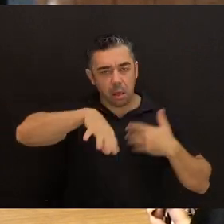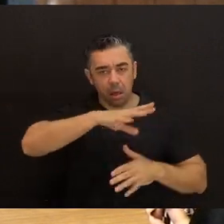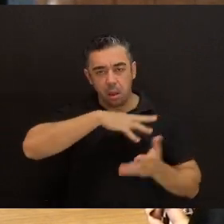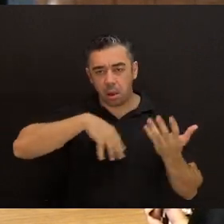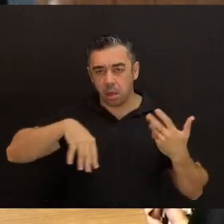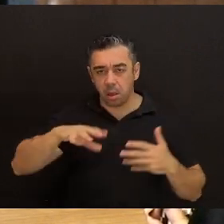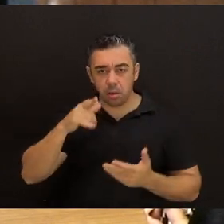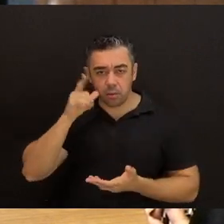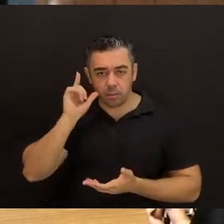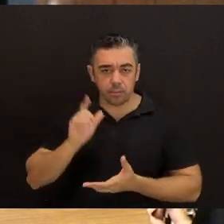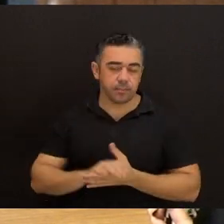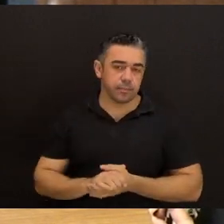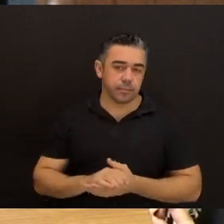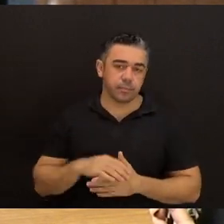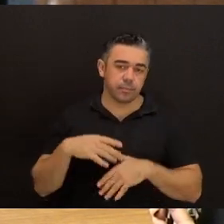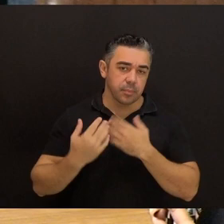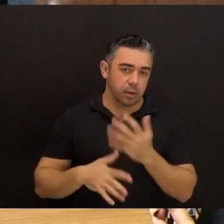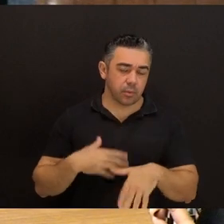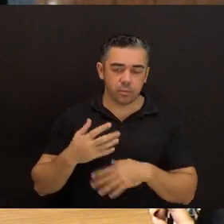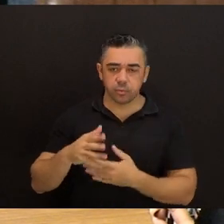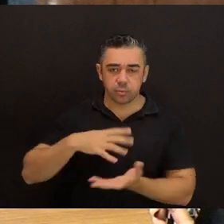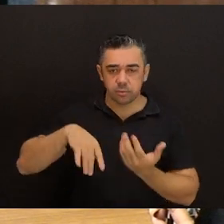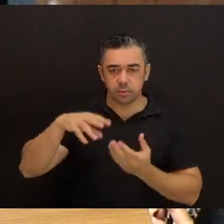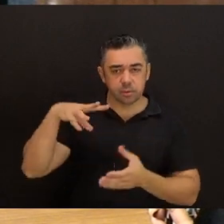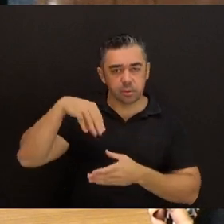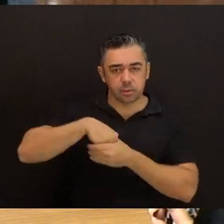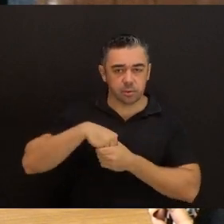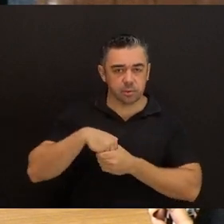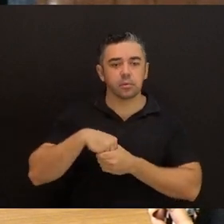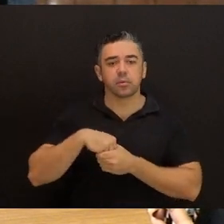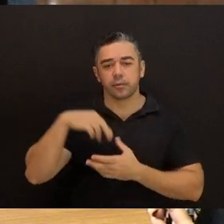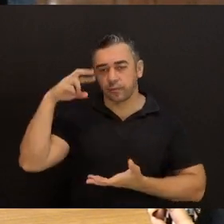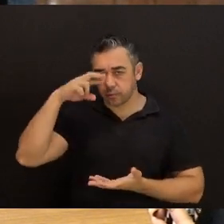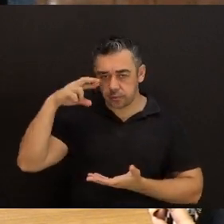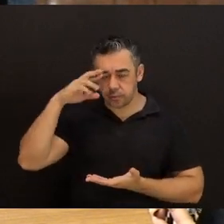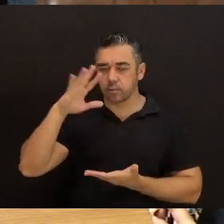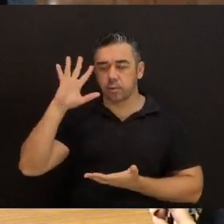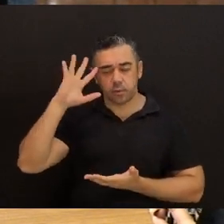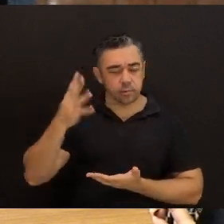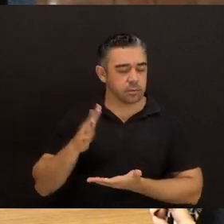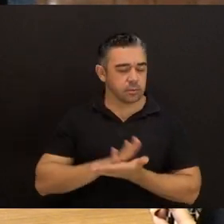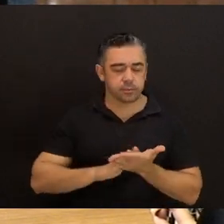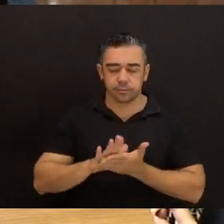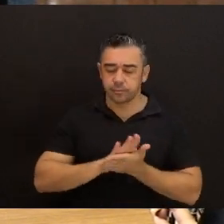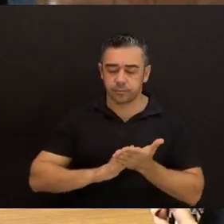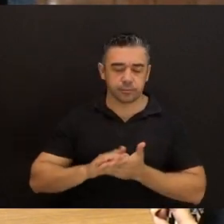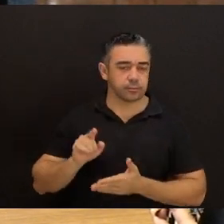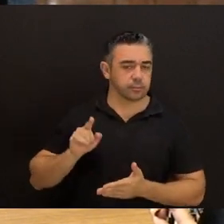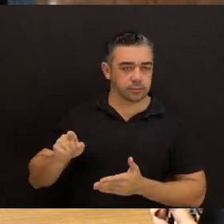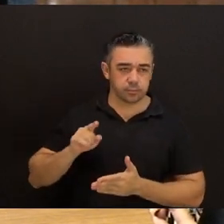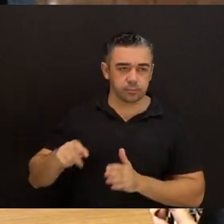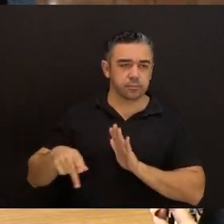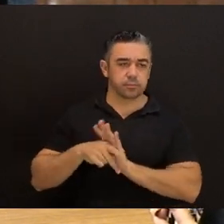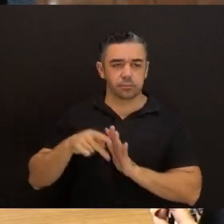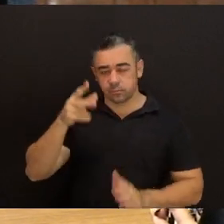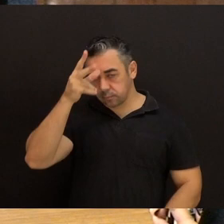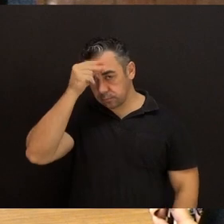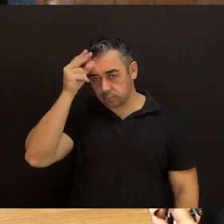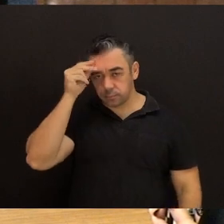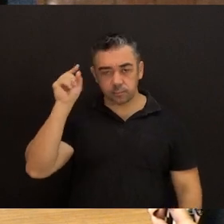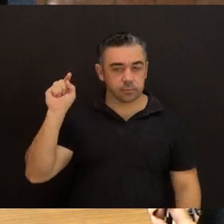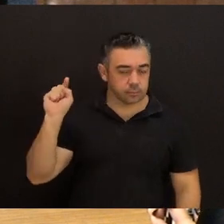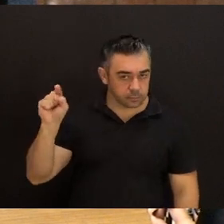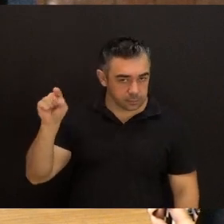a bagunça que tinha lá dentro a fiscalização não tava acontecendo por parte da própria prefeitura ela sim